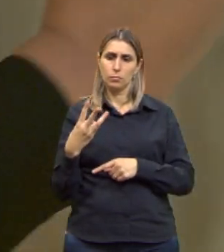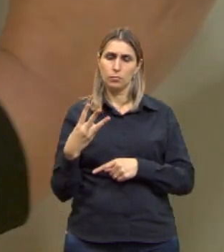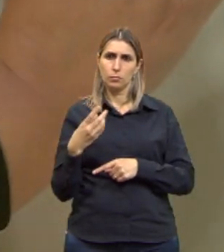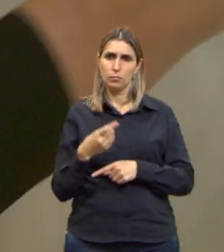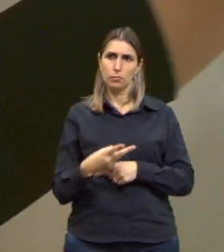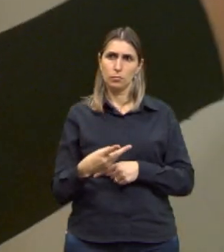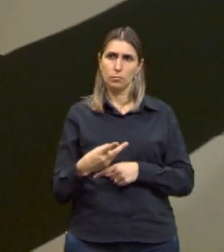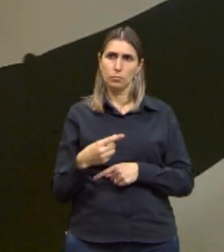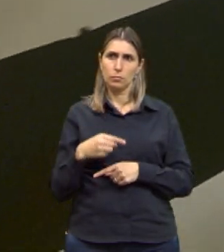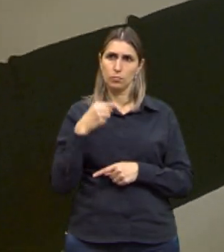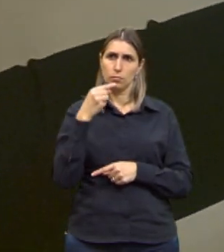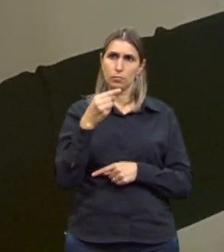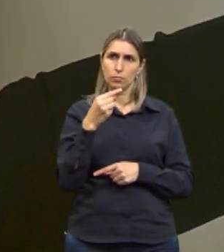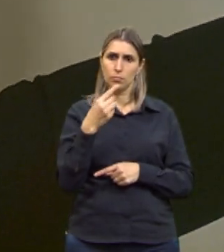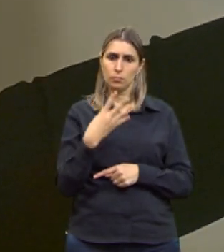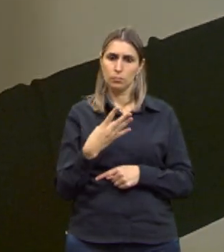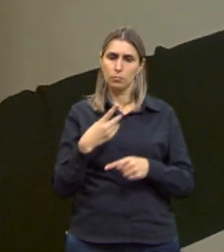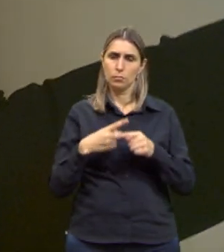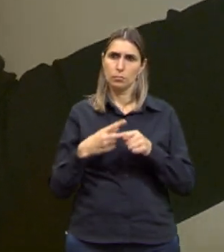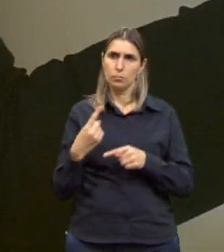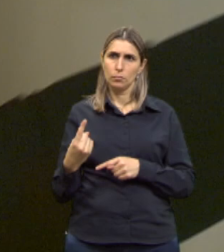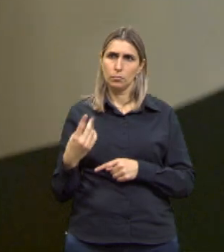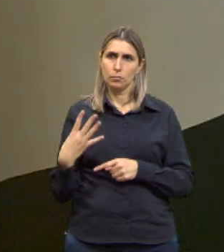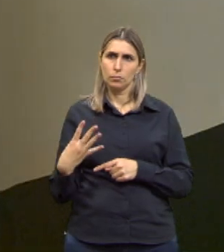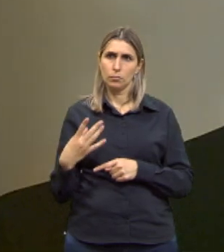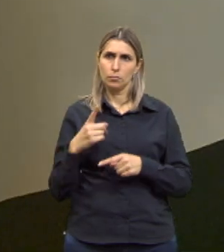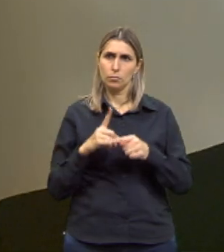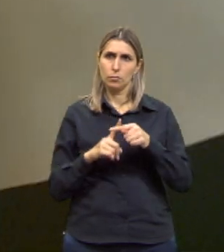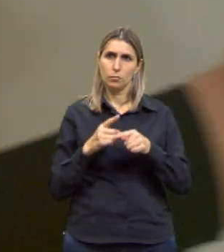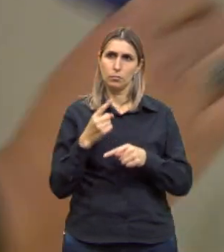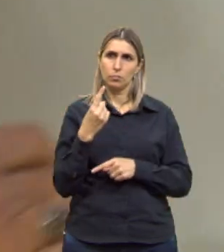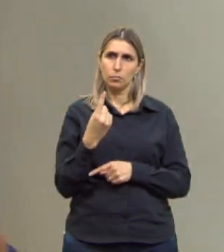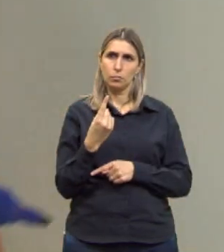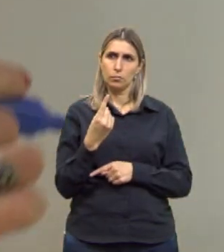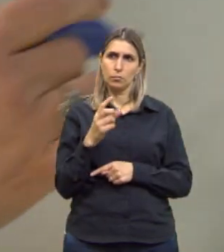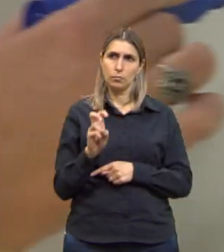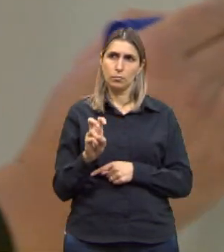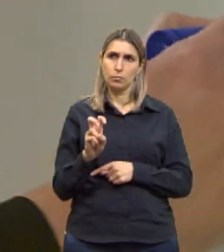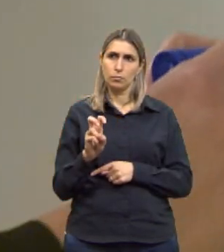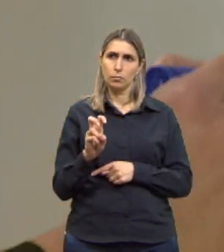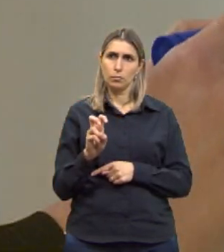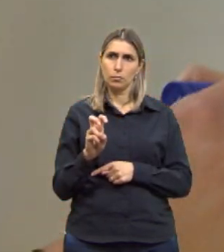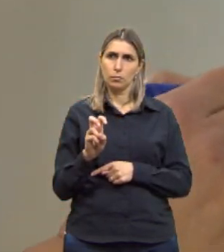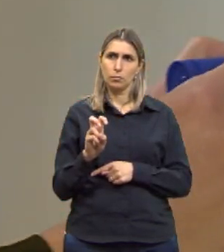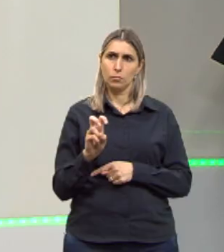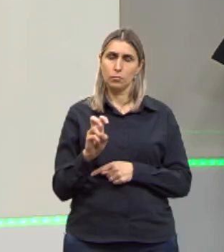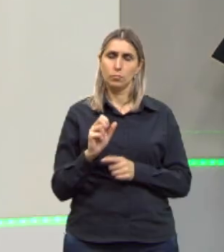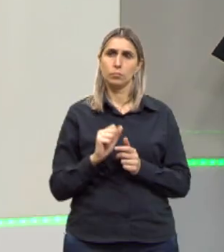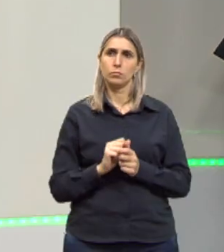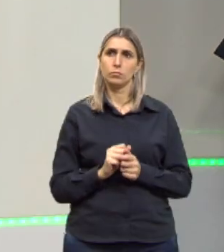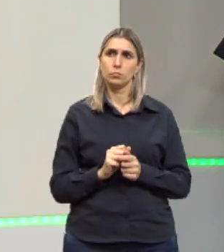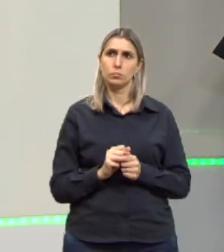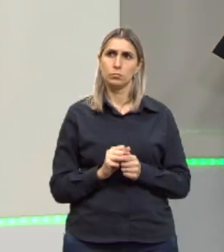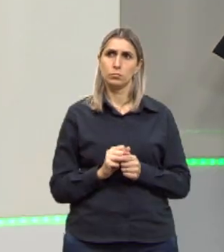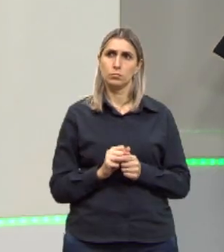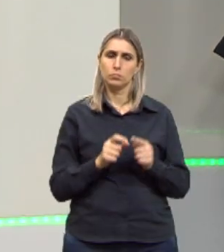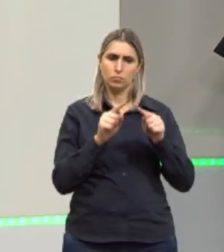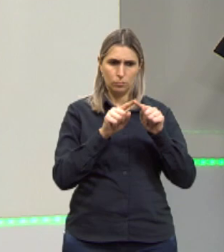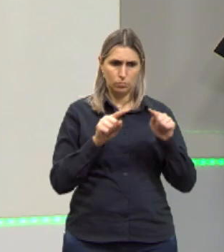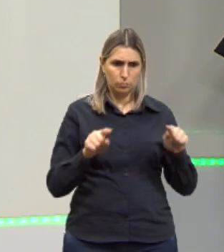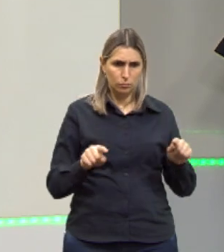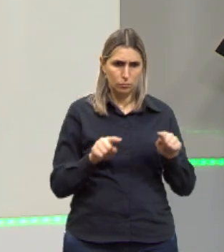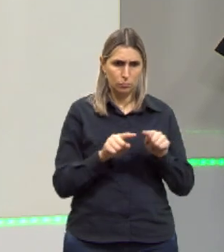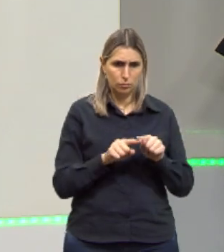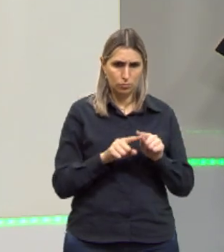12, vai 1. 4 vezes 1, 4, mais 1, 5. Ou seja,